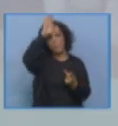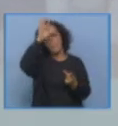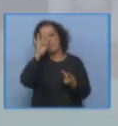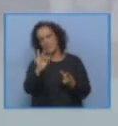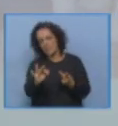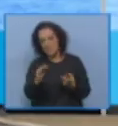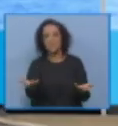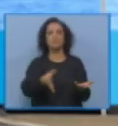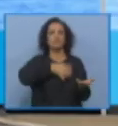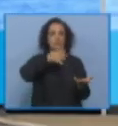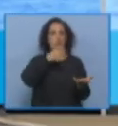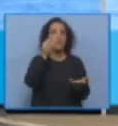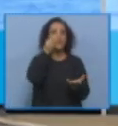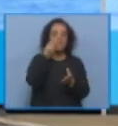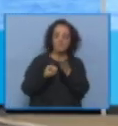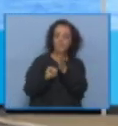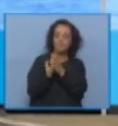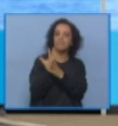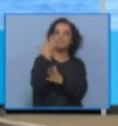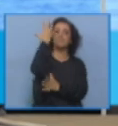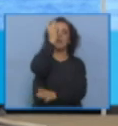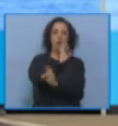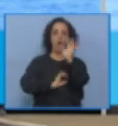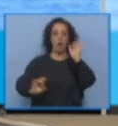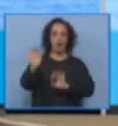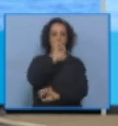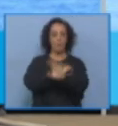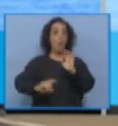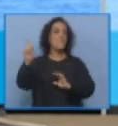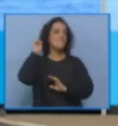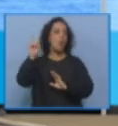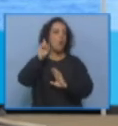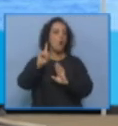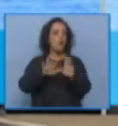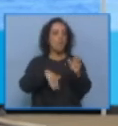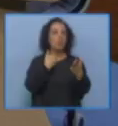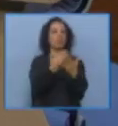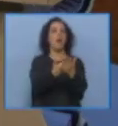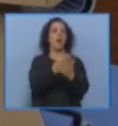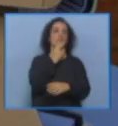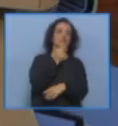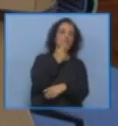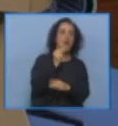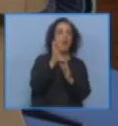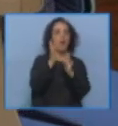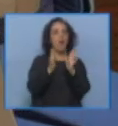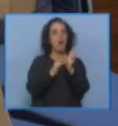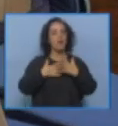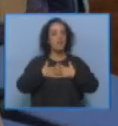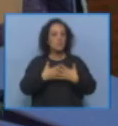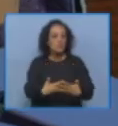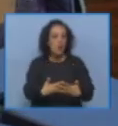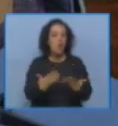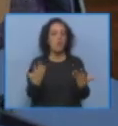da Europa está... Das raízes. Exato, na raiz da Europa está... Os valores judaico-cristãos. Exatamente, a raiz que